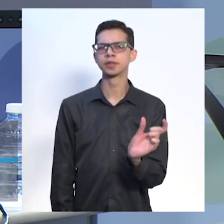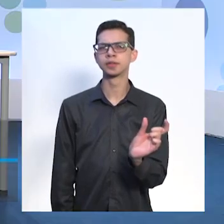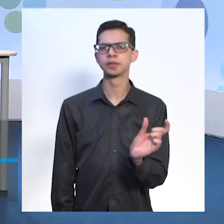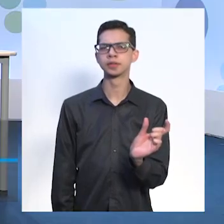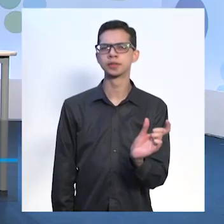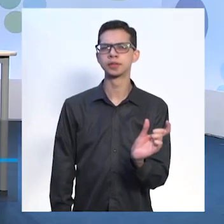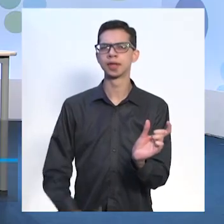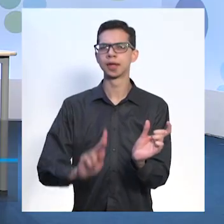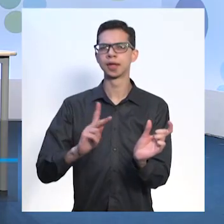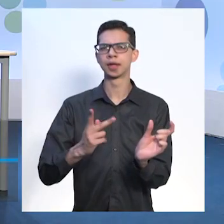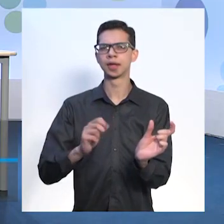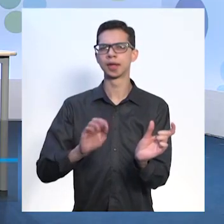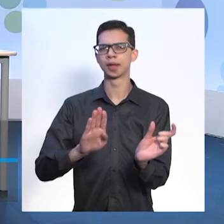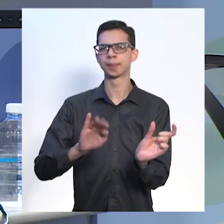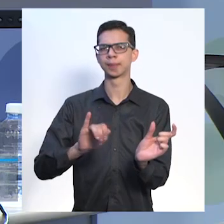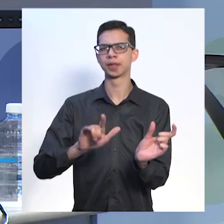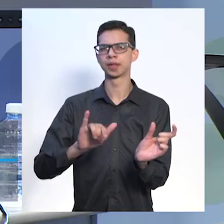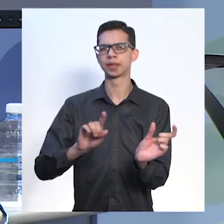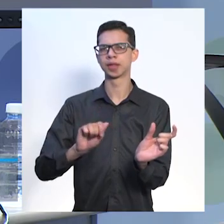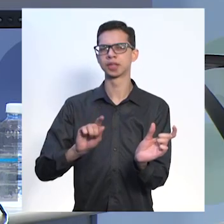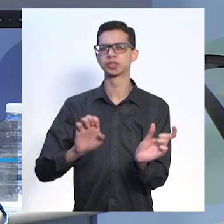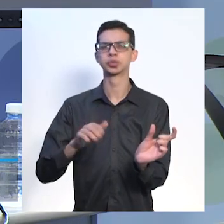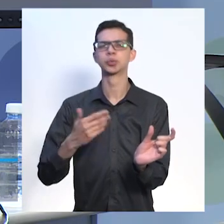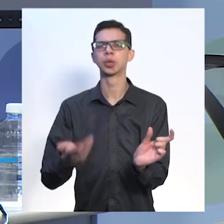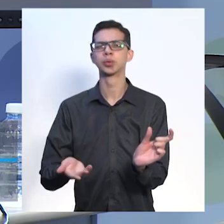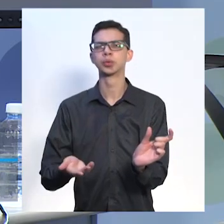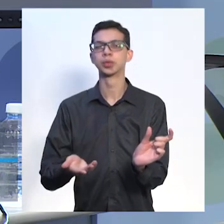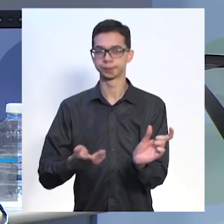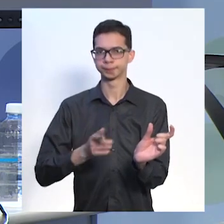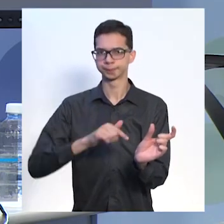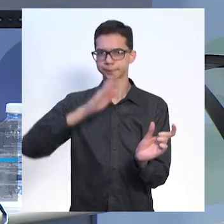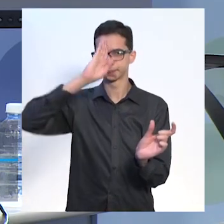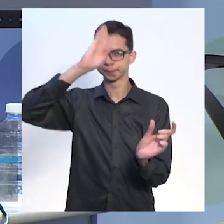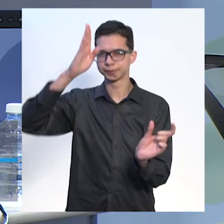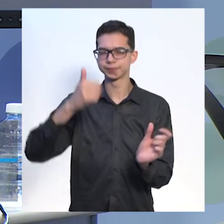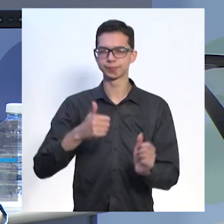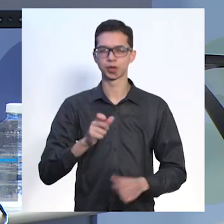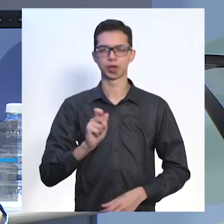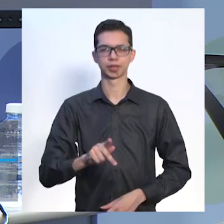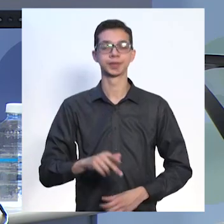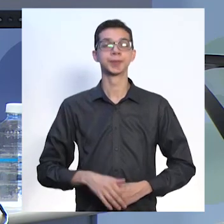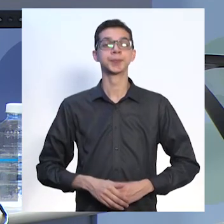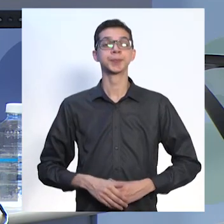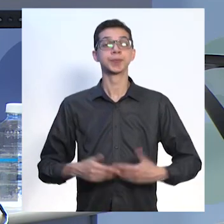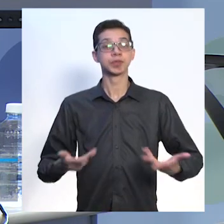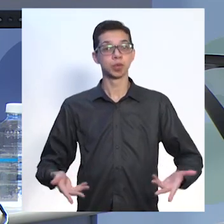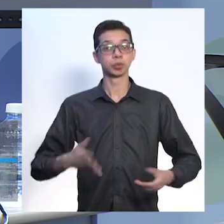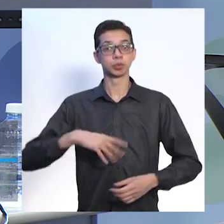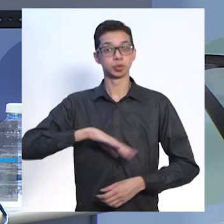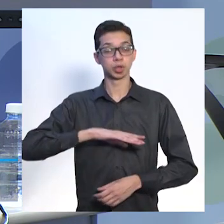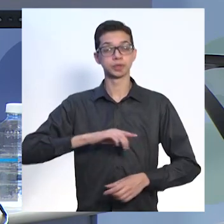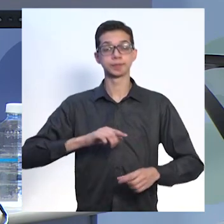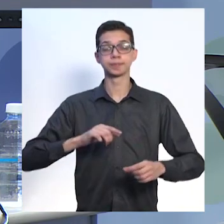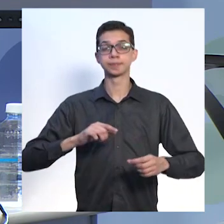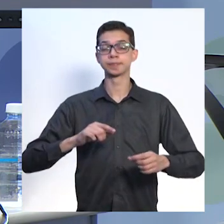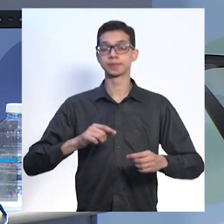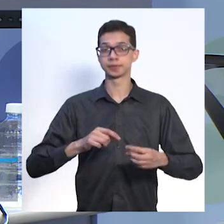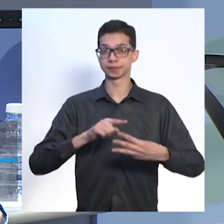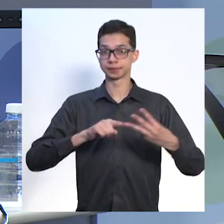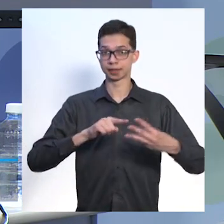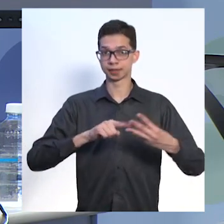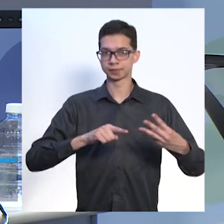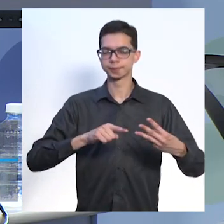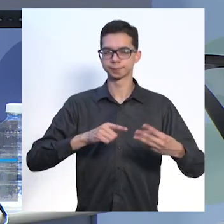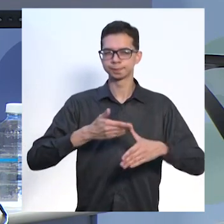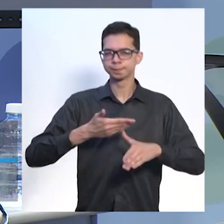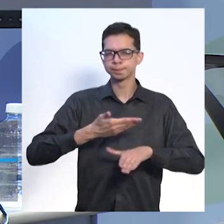Habilidade... Essencial? Essencial, obrigada, Andréia. É uma habilidade essencial, né? Então, nós estamos aí trabalhando com 3 habilidades essenciais